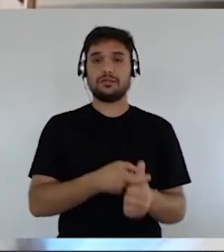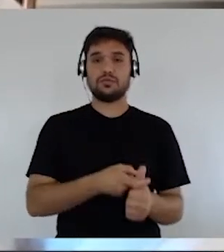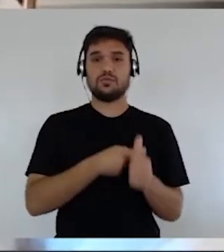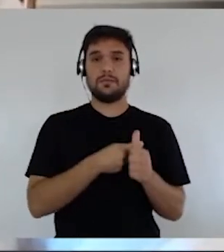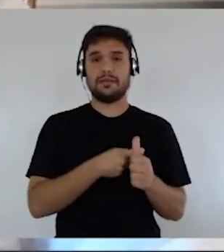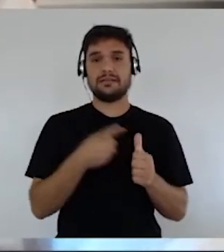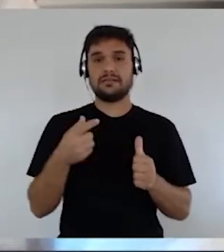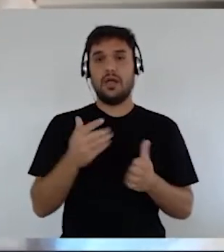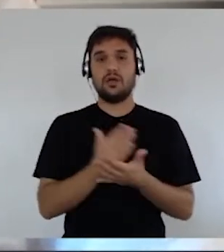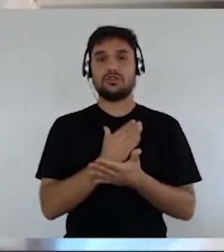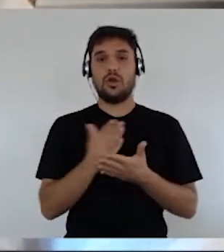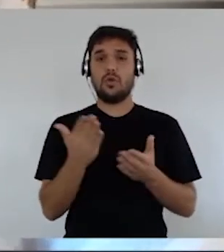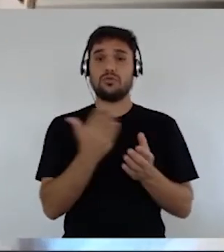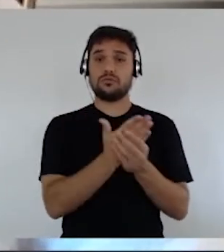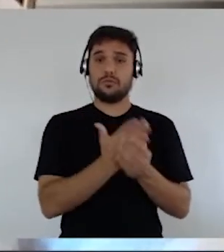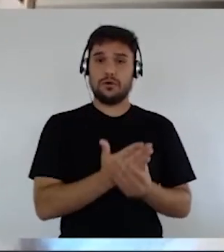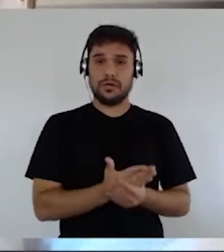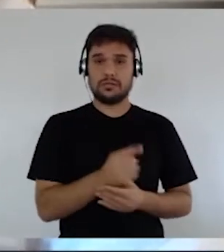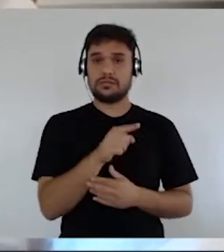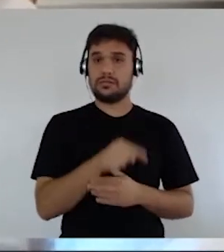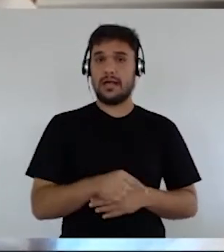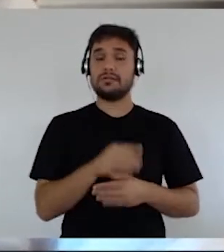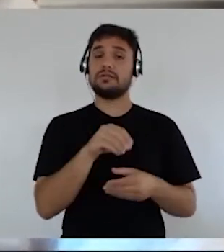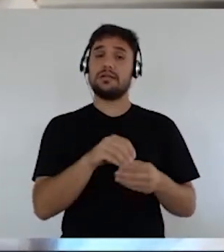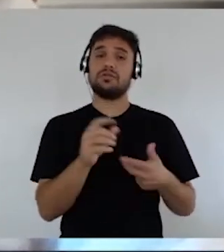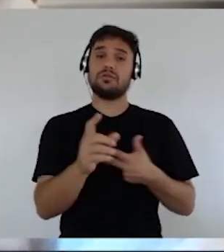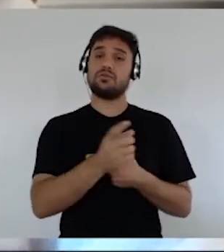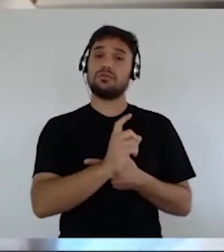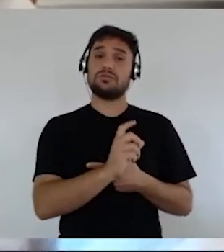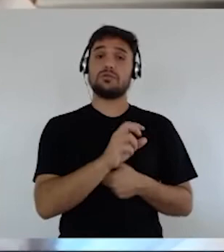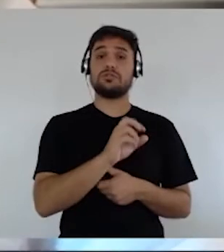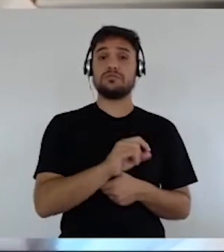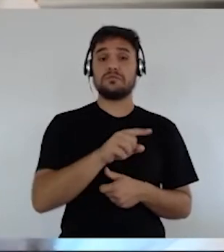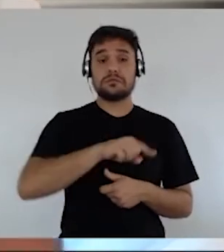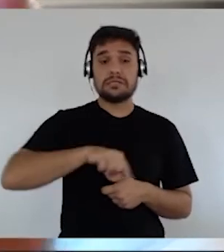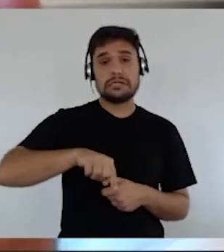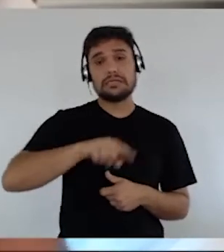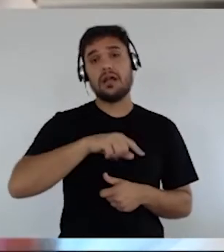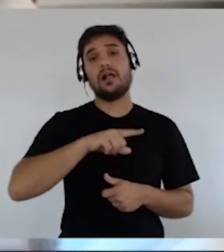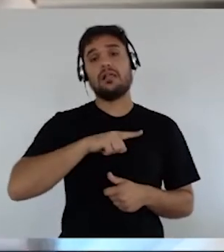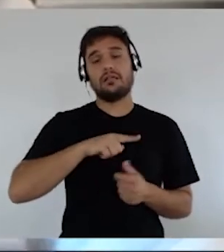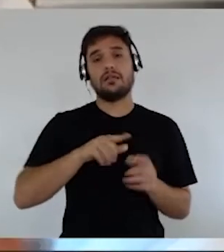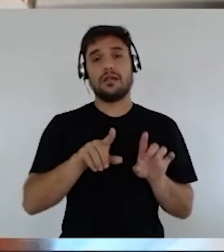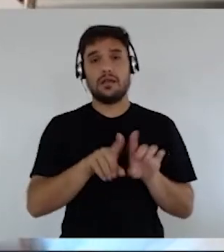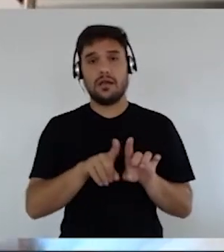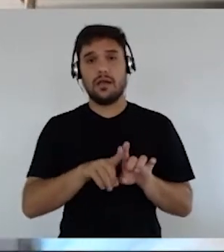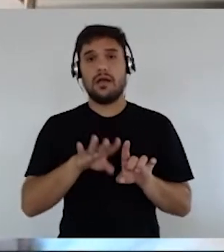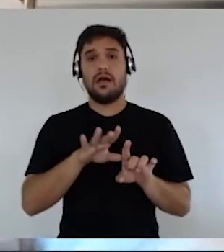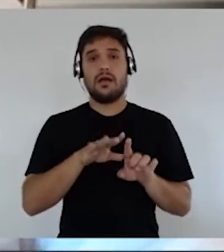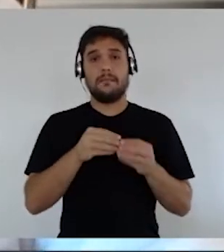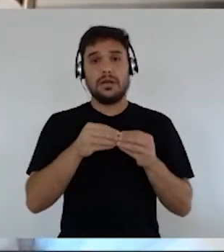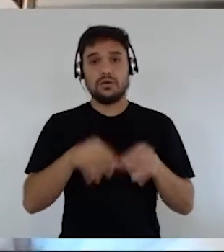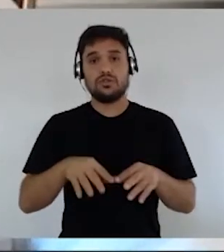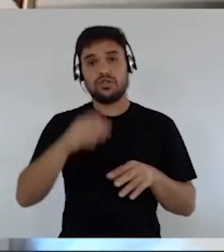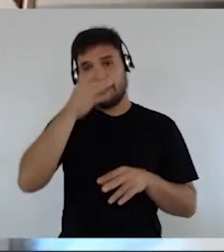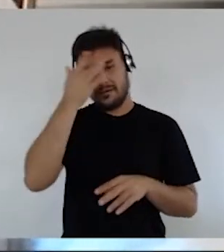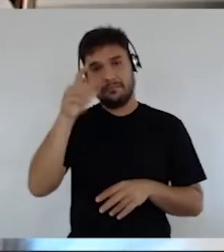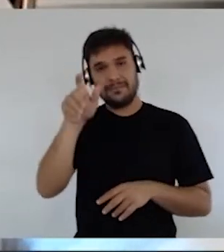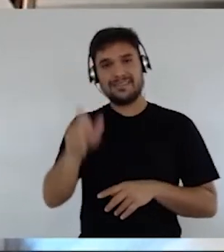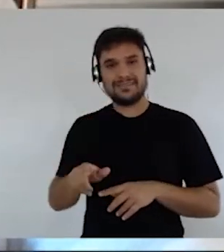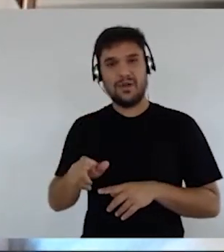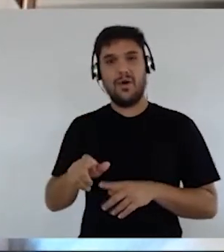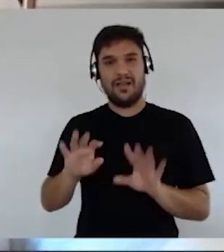de determinadas ações executivas sempre que elas ponham em causa a subsistência do executado.